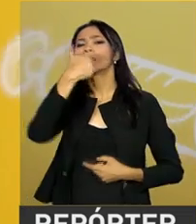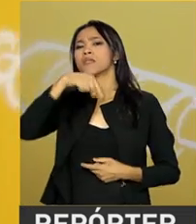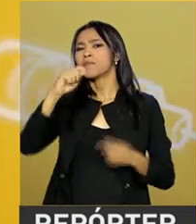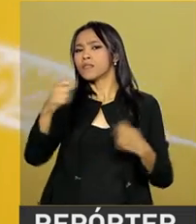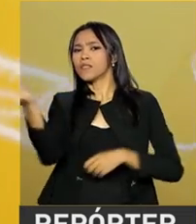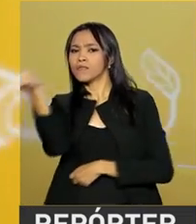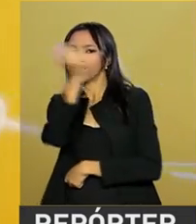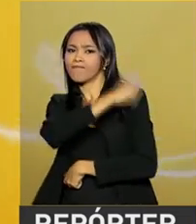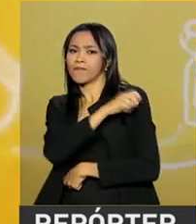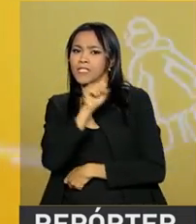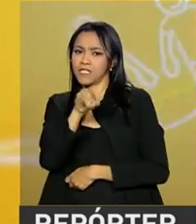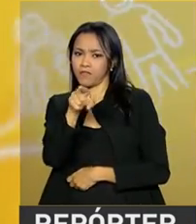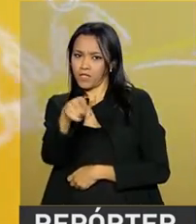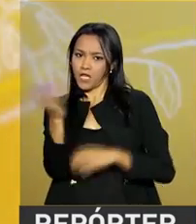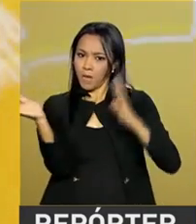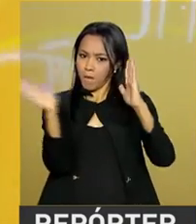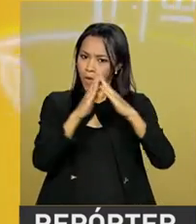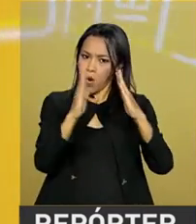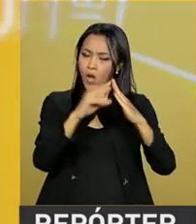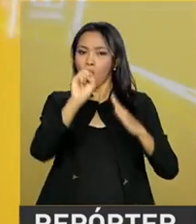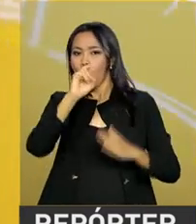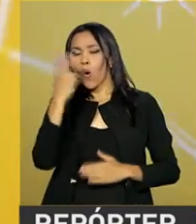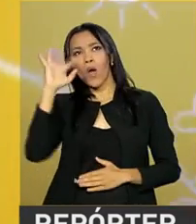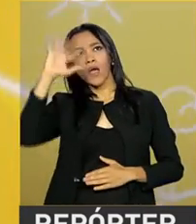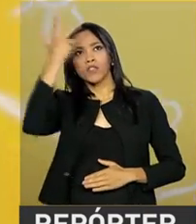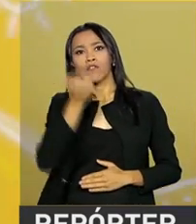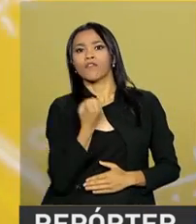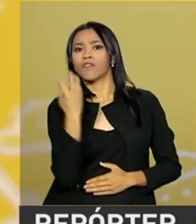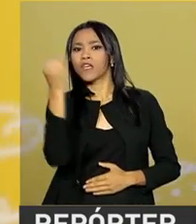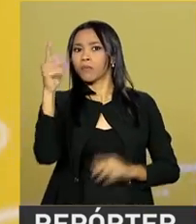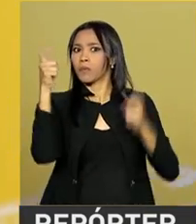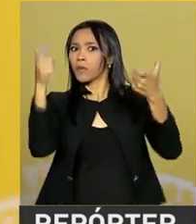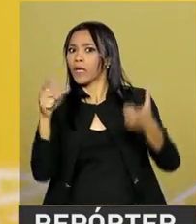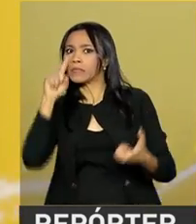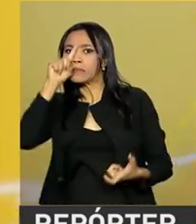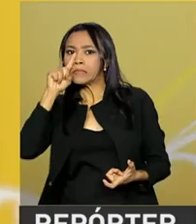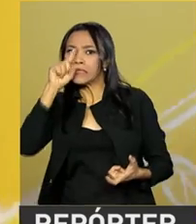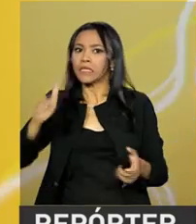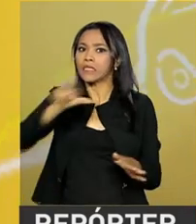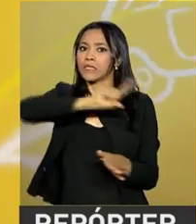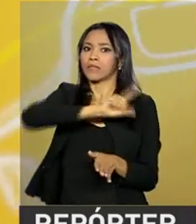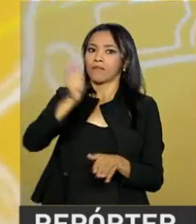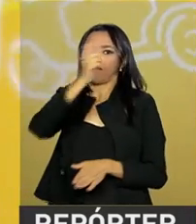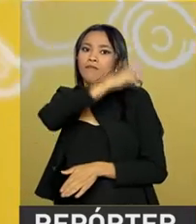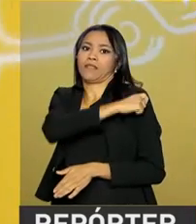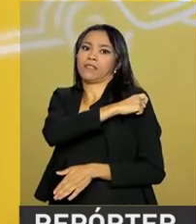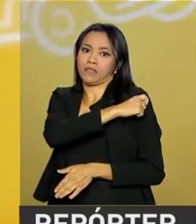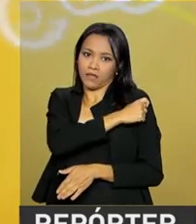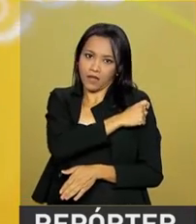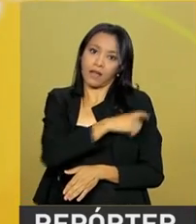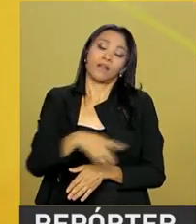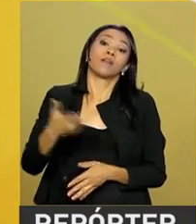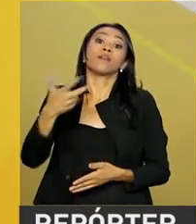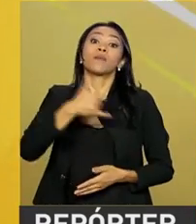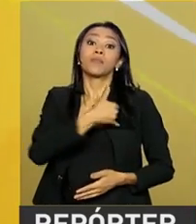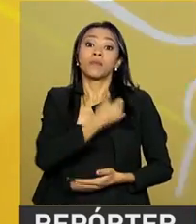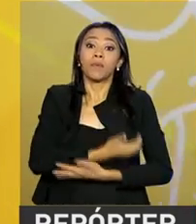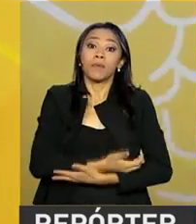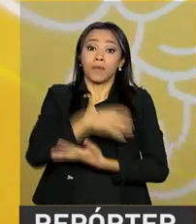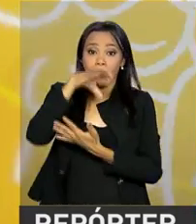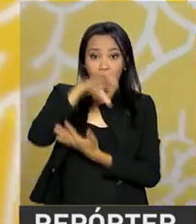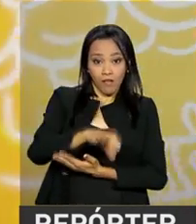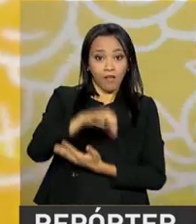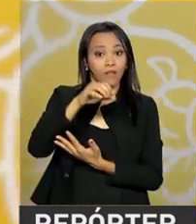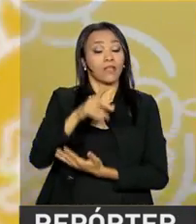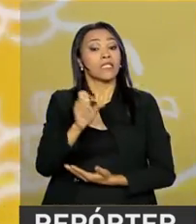vacina e você mora ou vai viajar para áreas de risco deve ser vacinado a partir de nove meses de vida com mais atenção